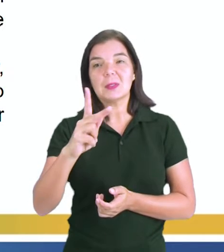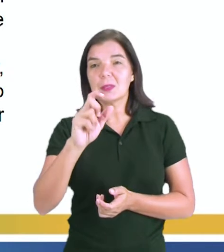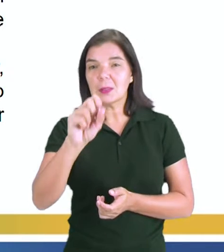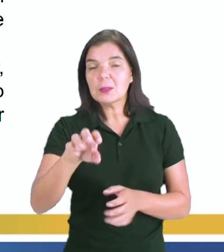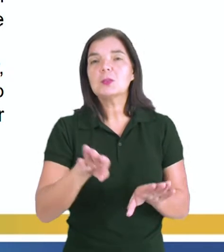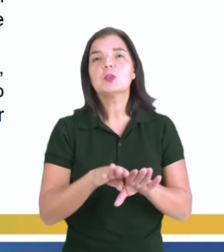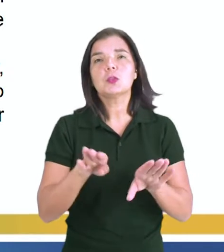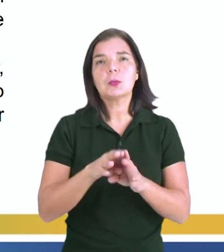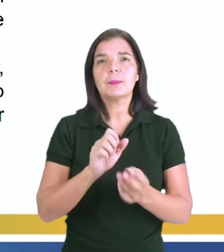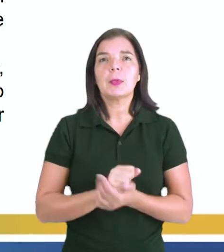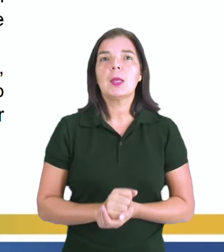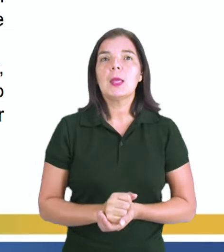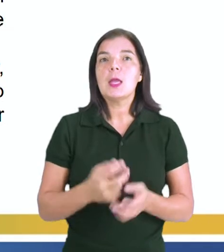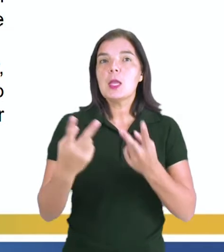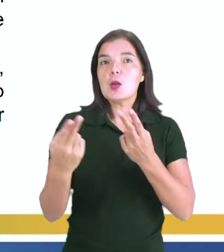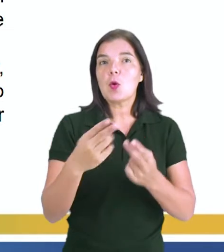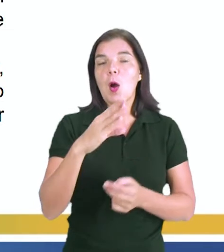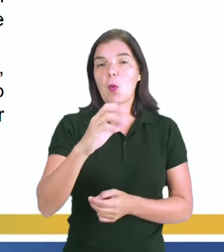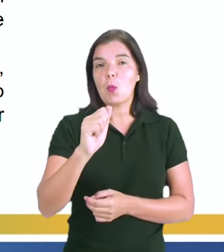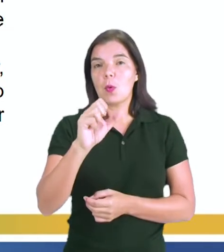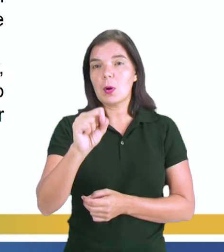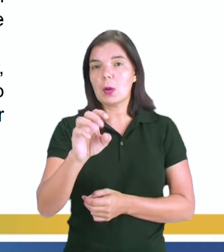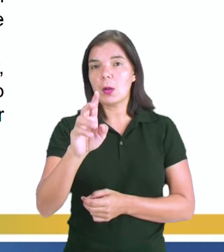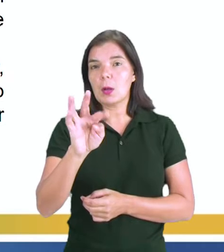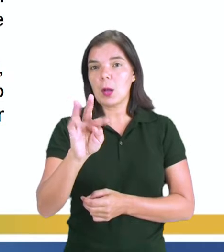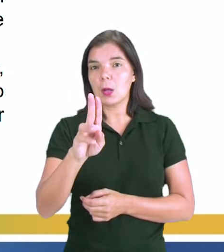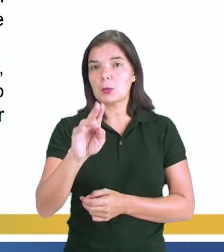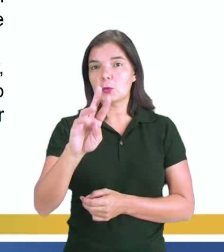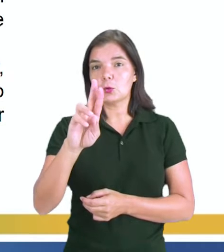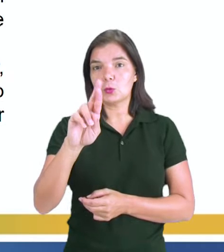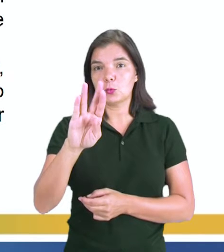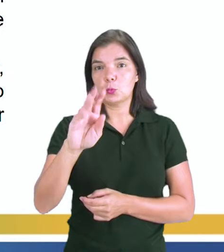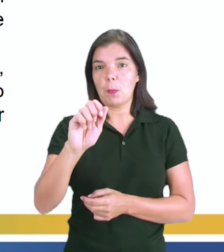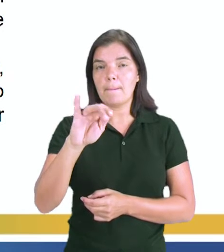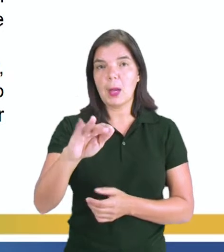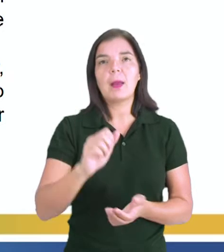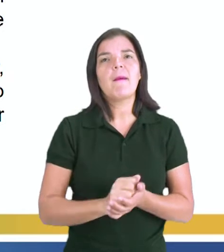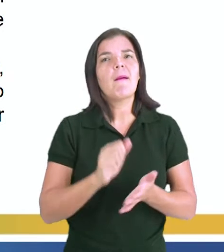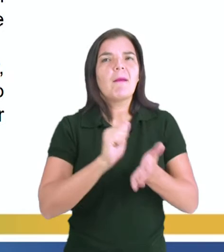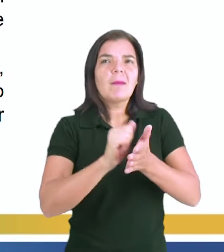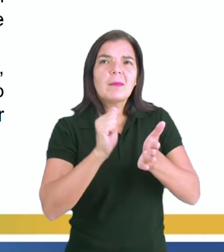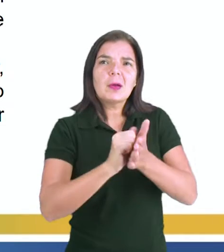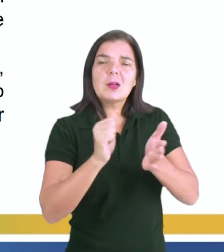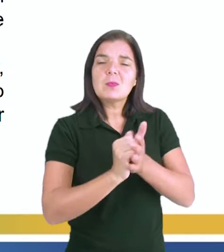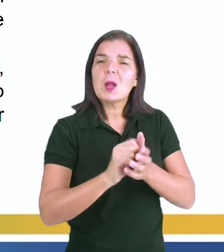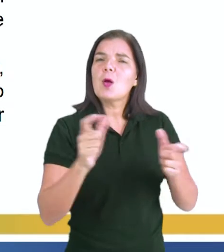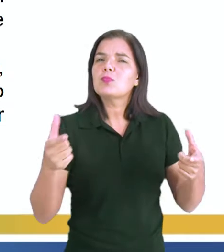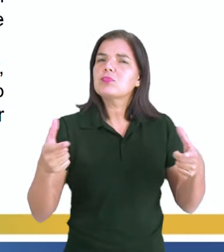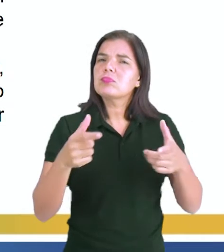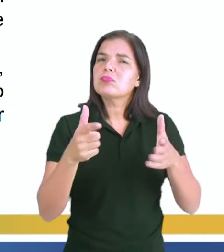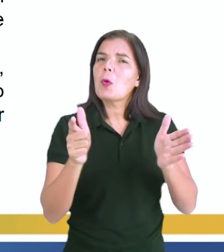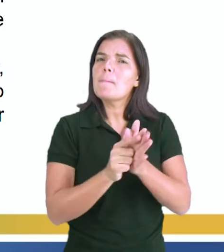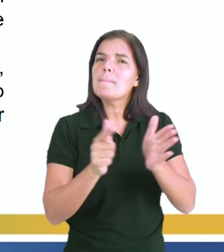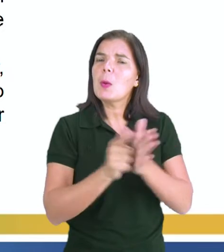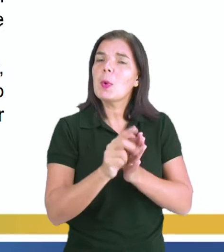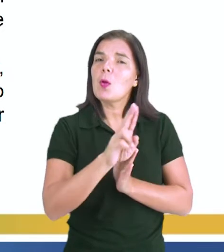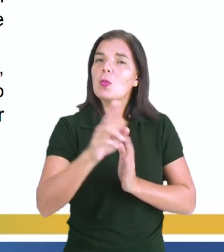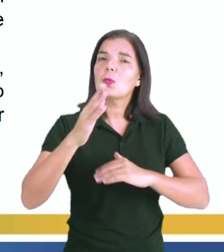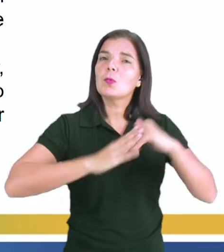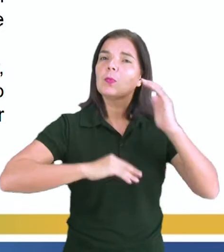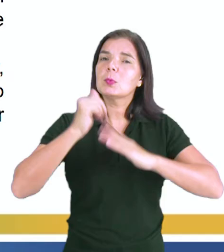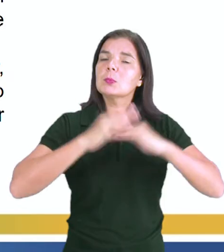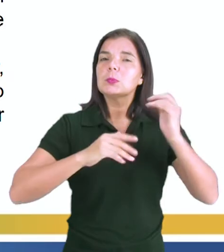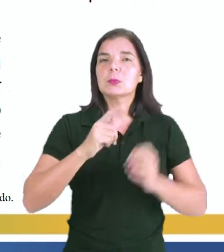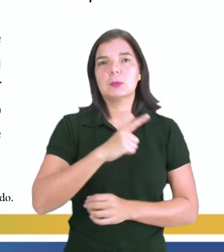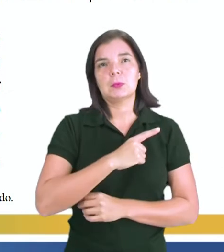e Kastubai, esse era o nome da garota, a escrever no espaço em branco o nome da profissão que